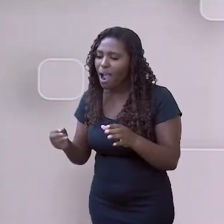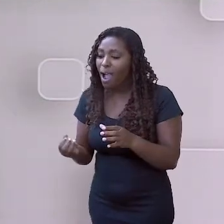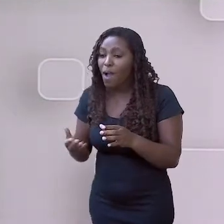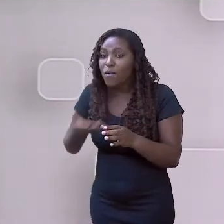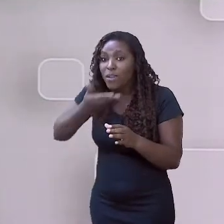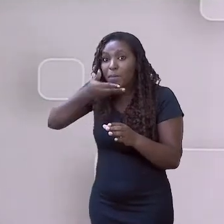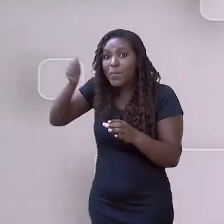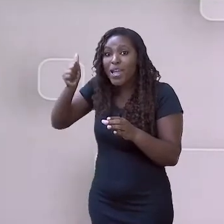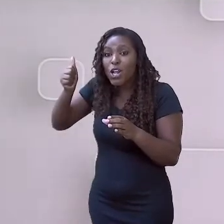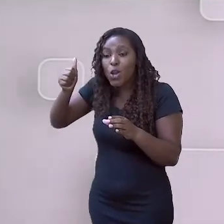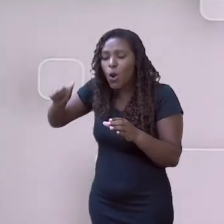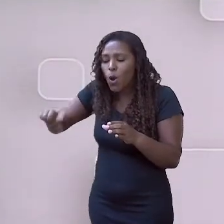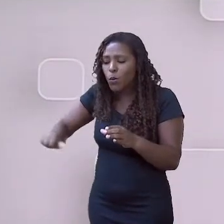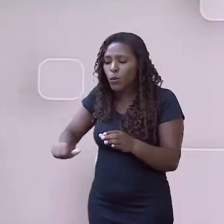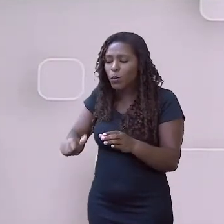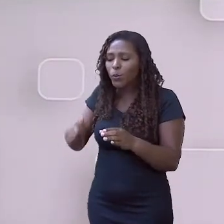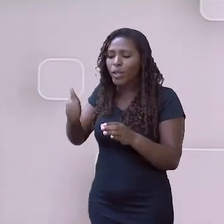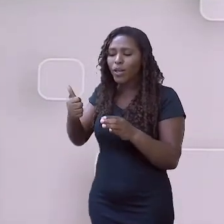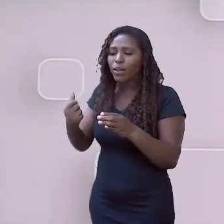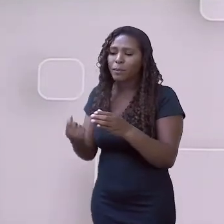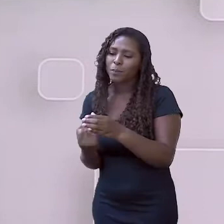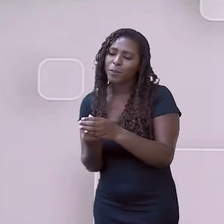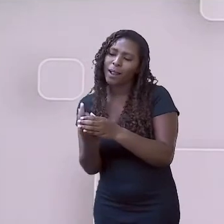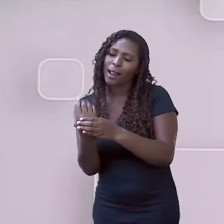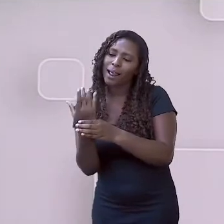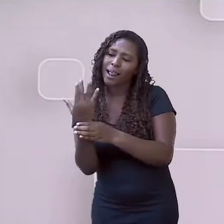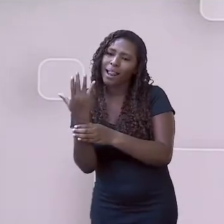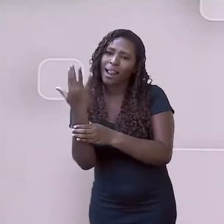Interessante. Eliane, você quer voltar no tempo?